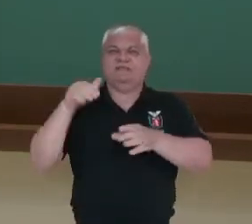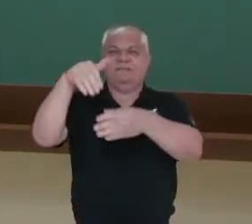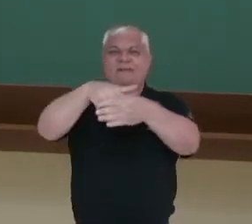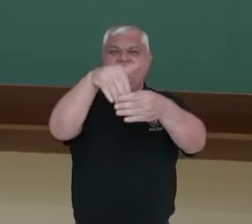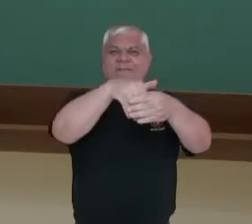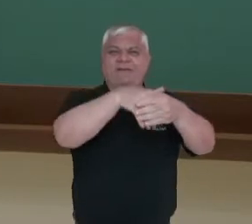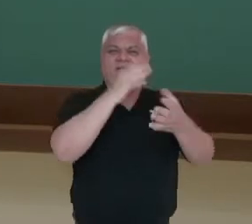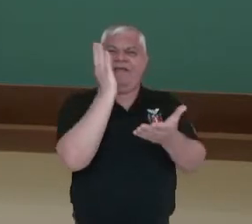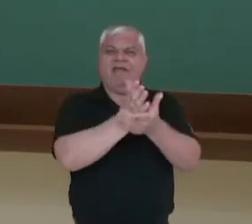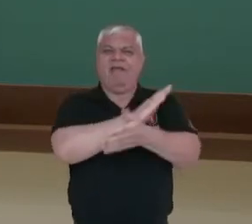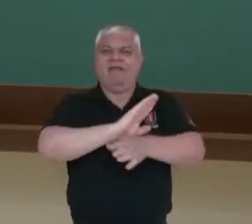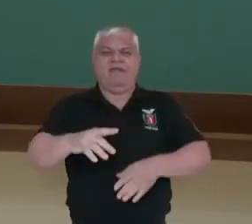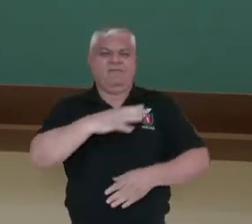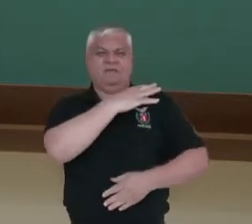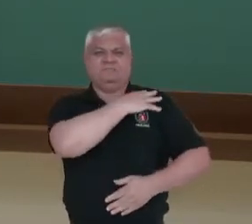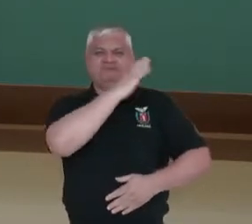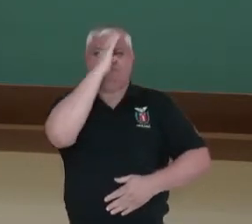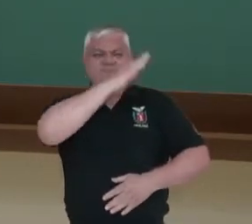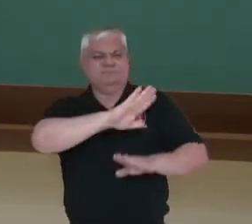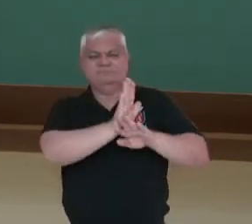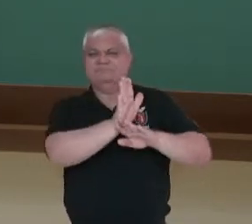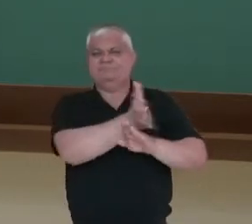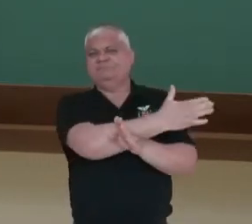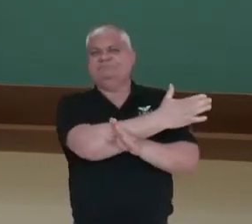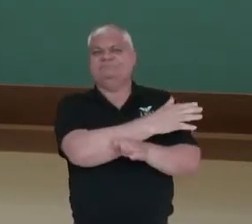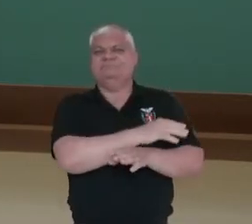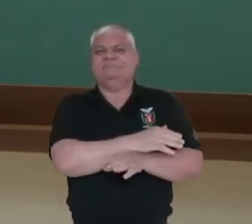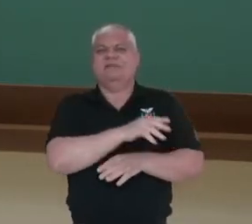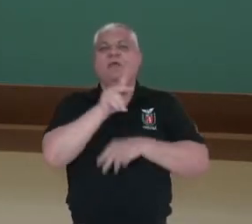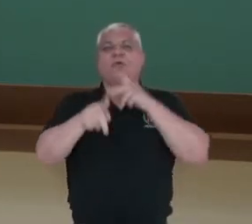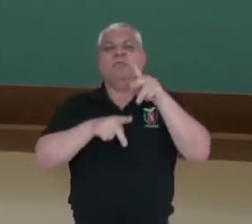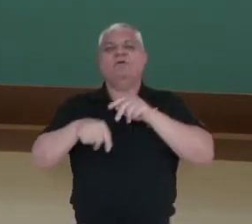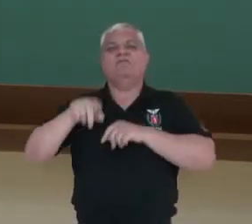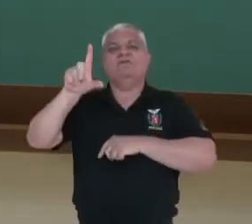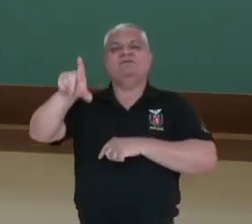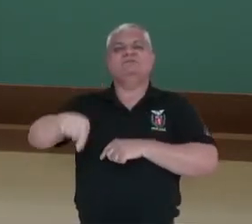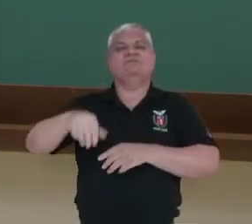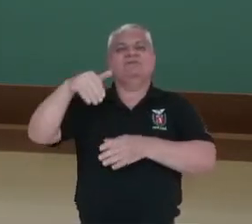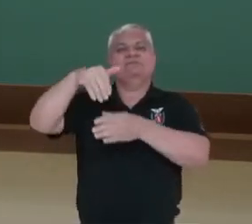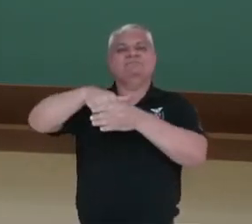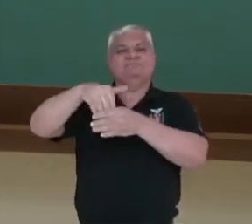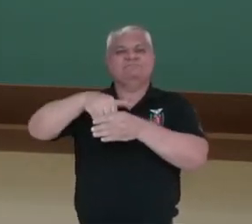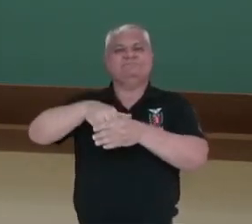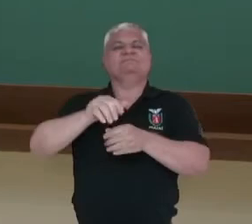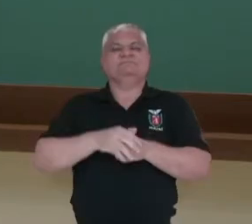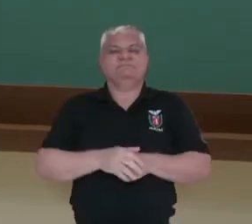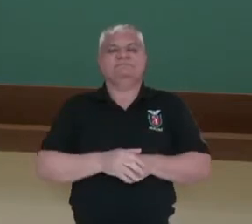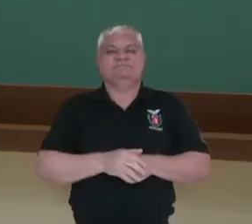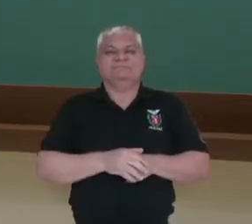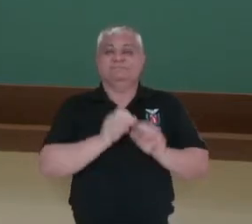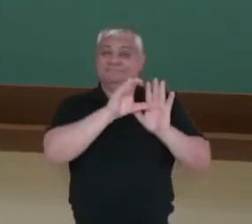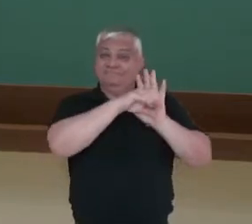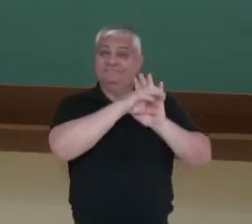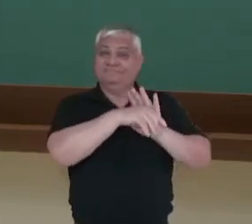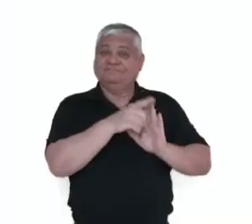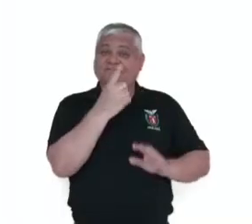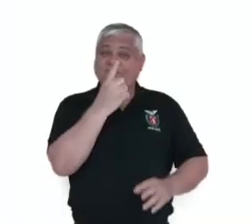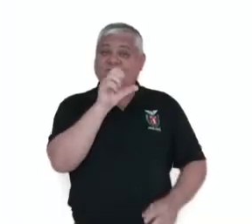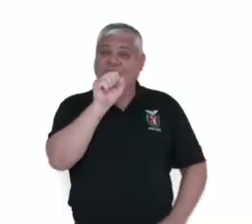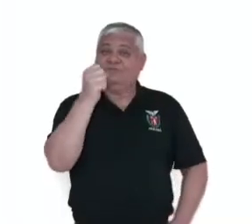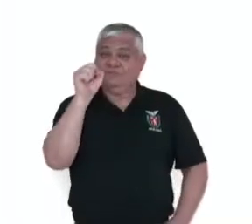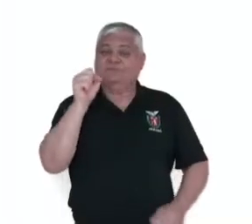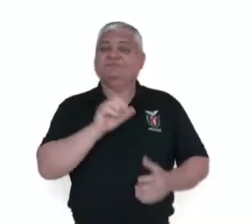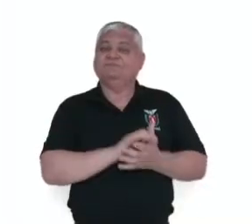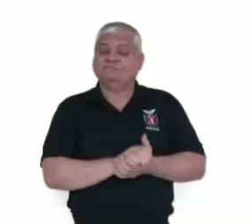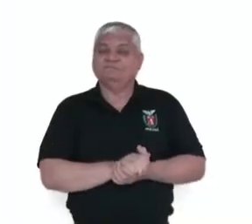nesse primeiro mandato, digamos, da redemocratização, ela é promulgada, né, em 88. No